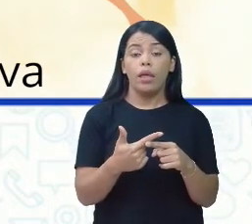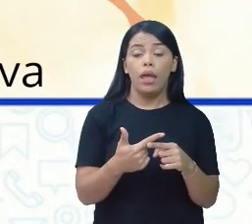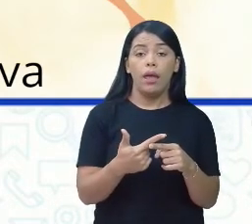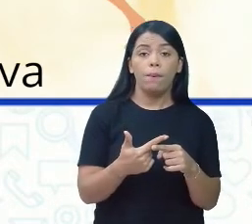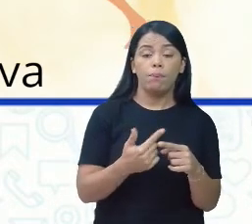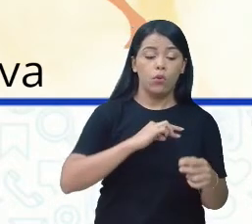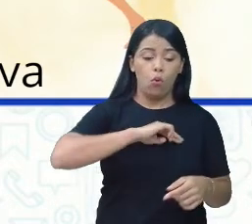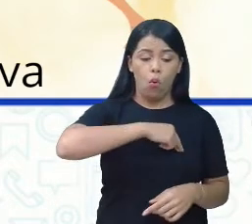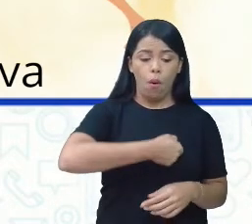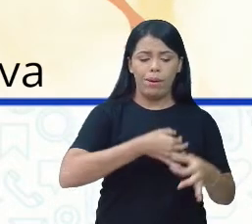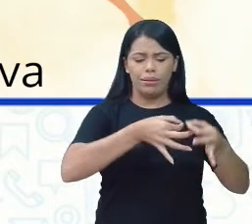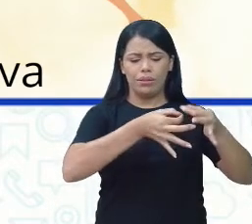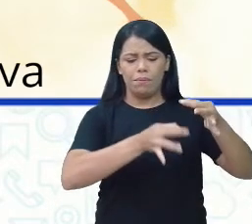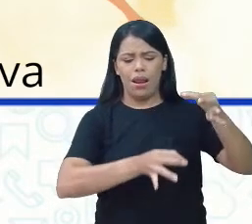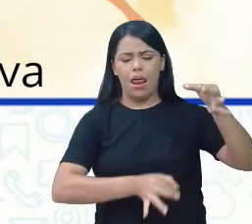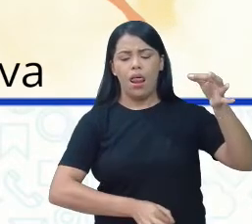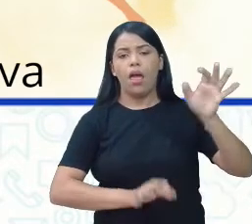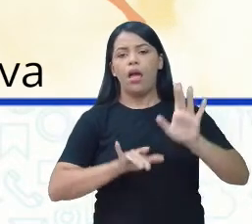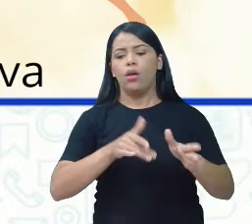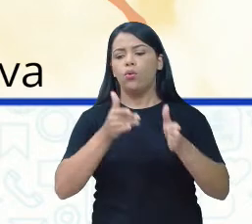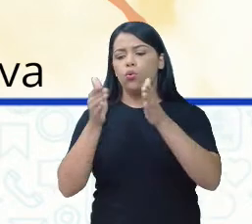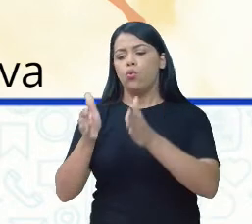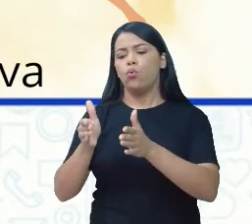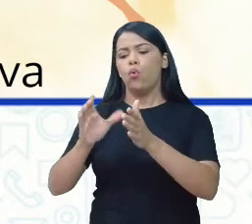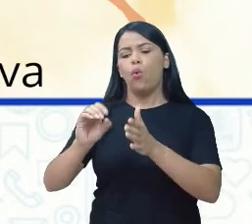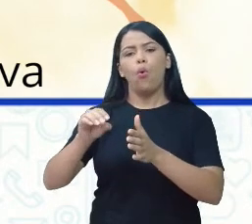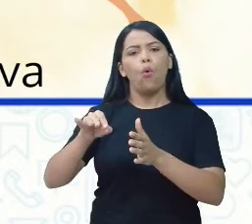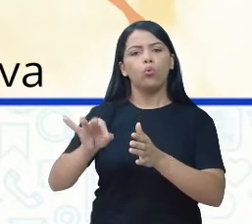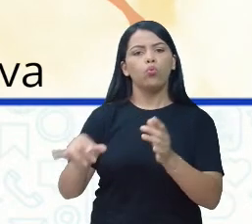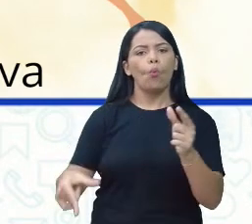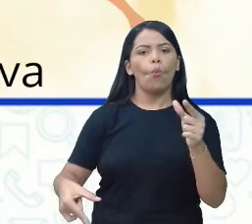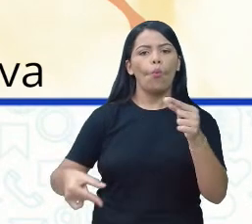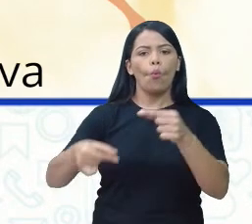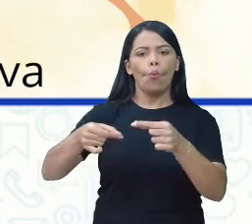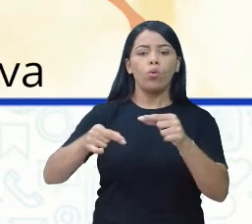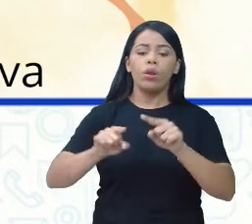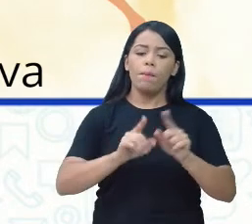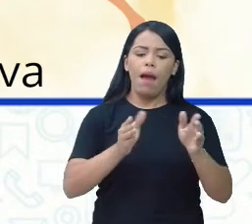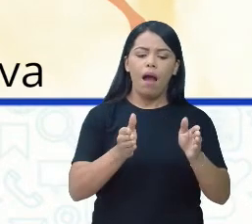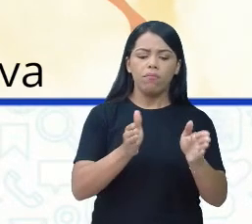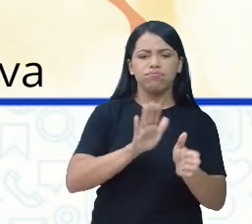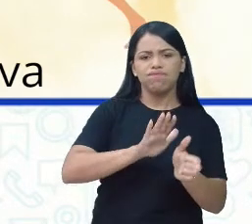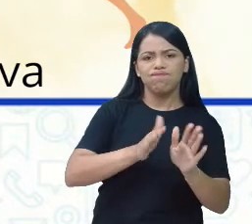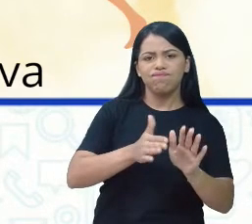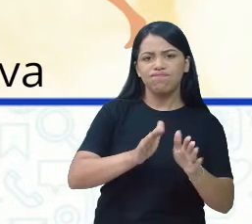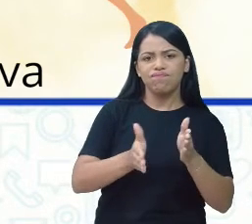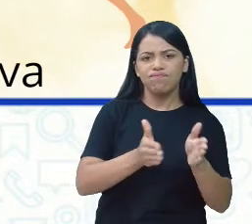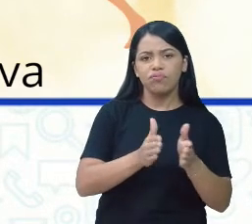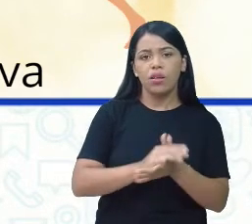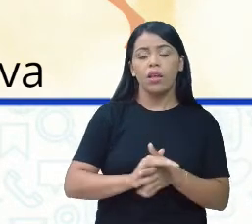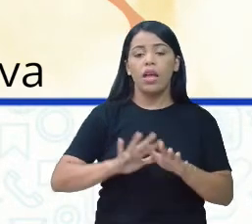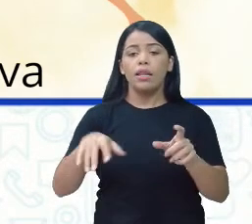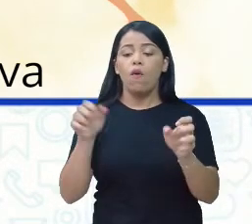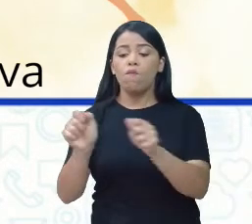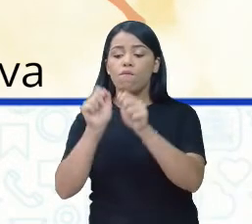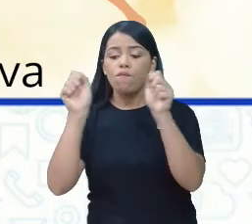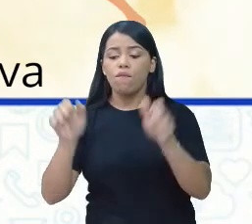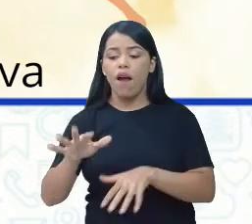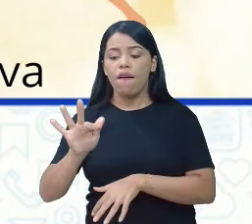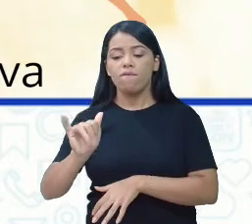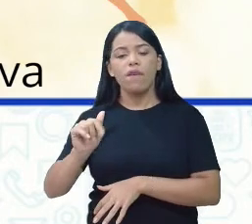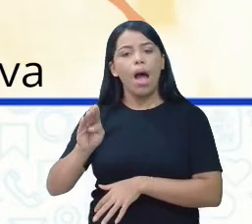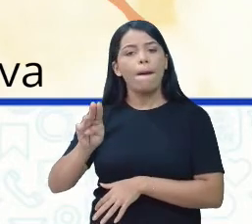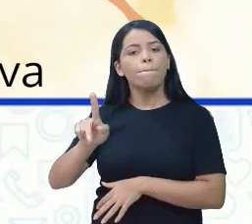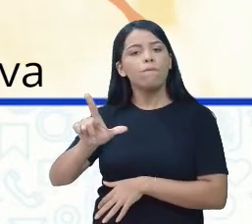muito comprido. A gente também tem as fábulas. As fábulas são narrativas em que as personagens são animais e